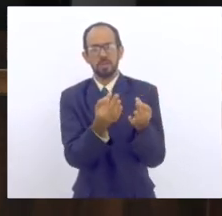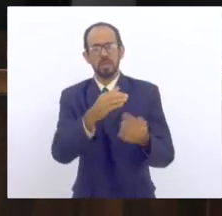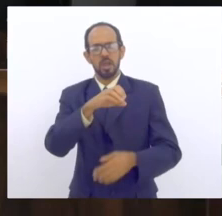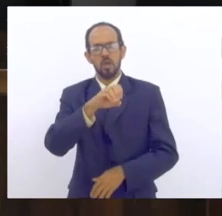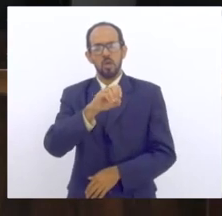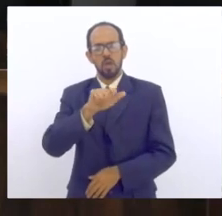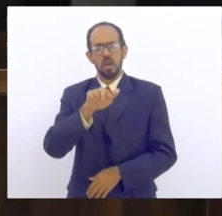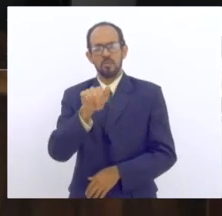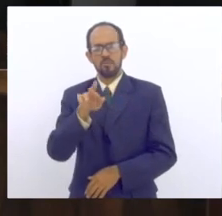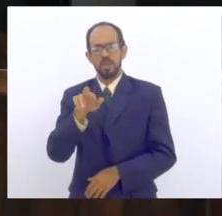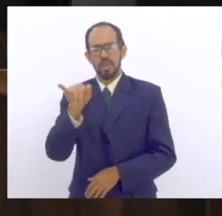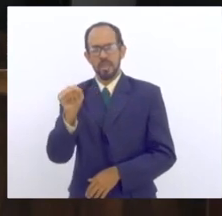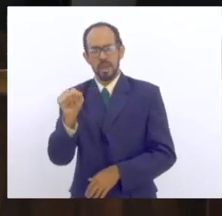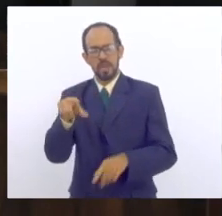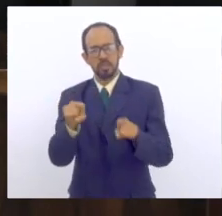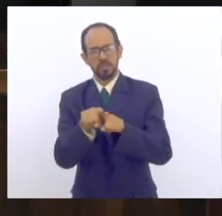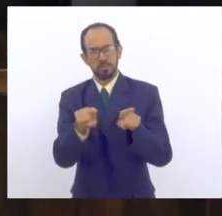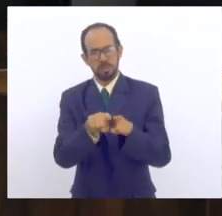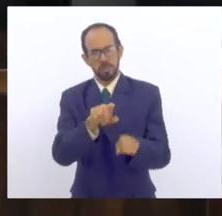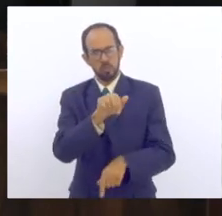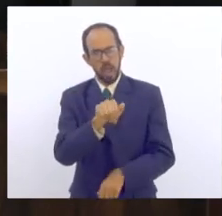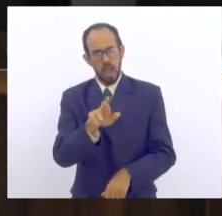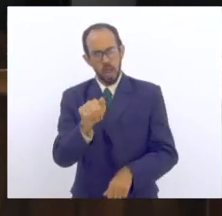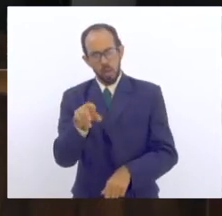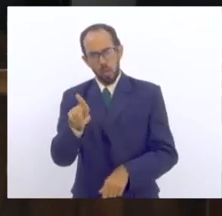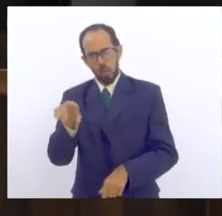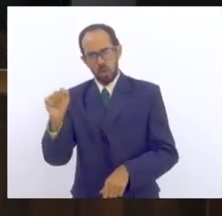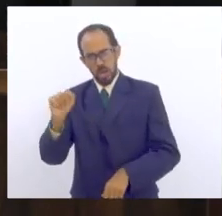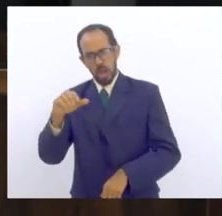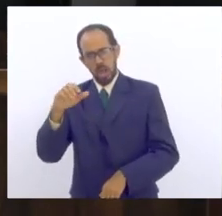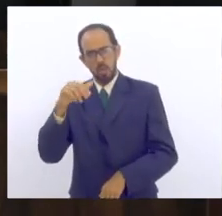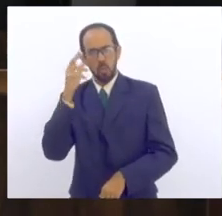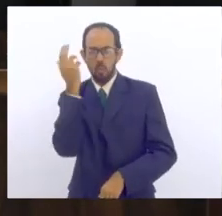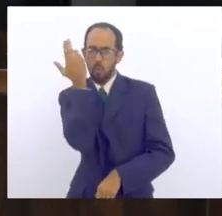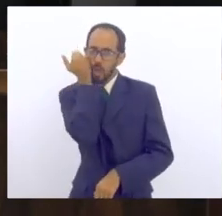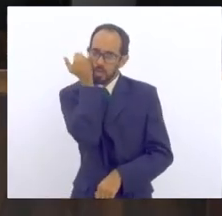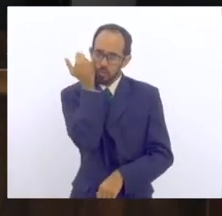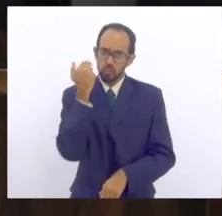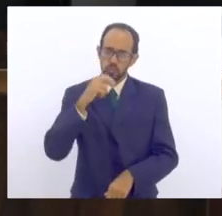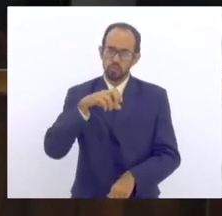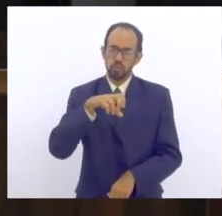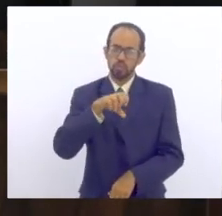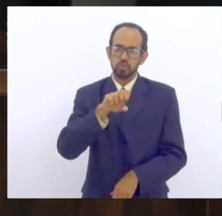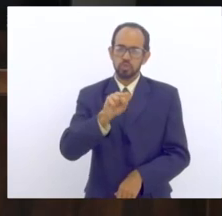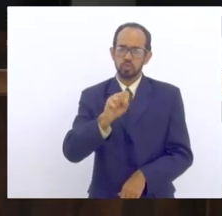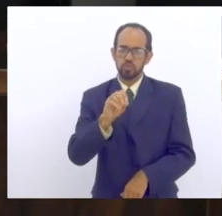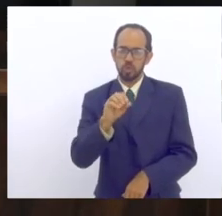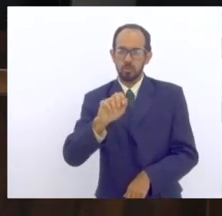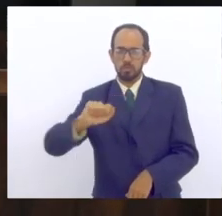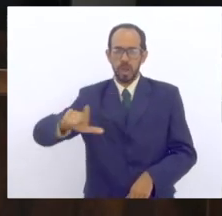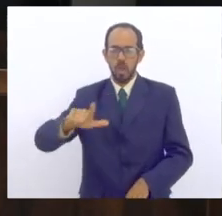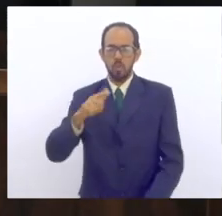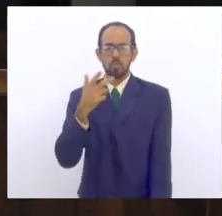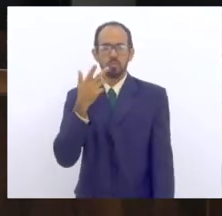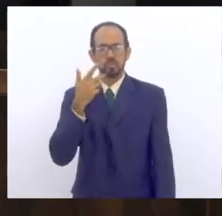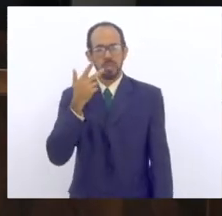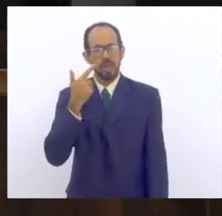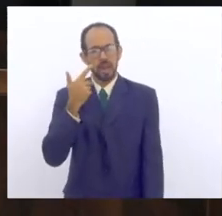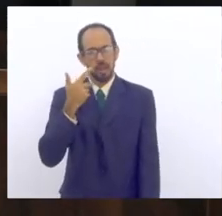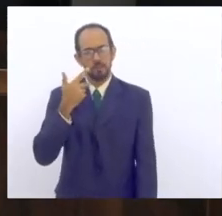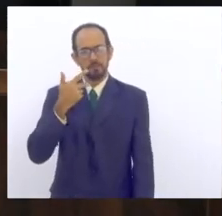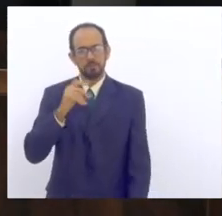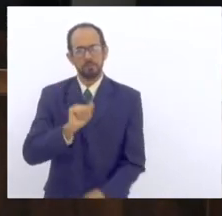e dos Arrudas e dos Arruda Coelho de Sobral sendo o primeiro de seus integrantes A entrar para a vida pública